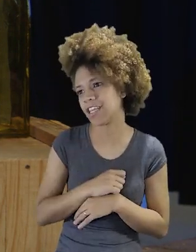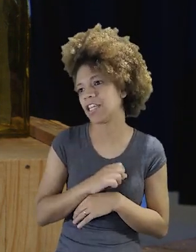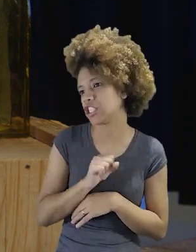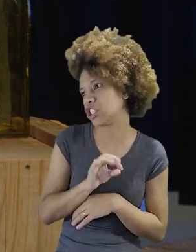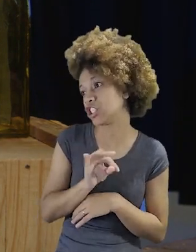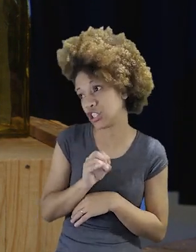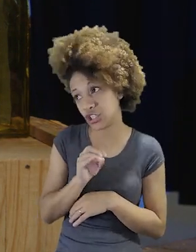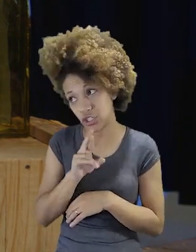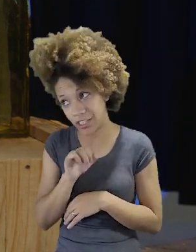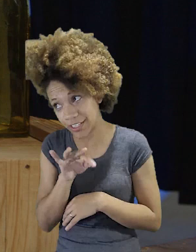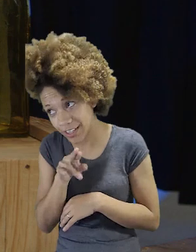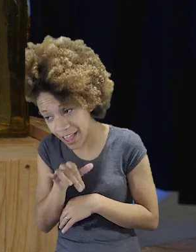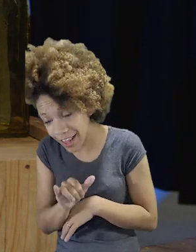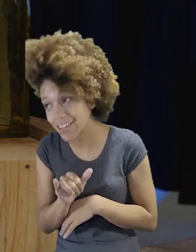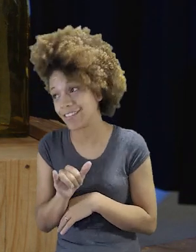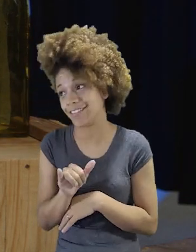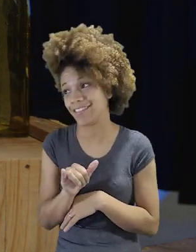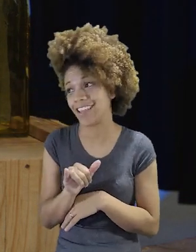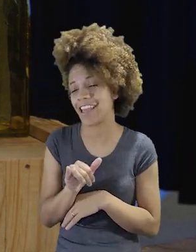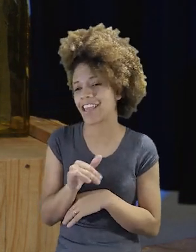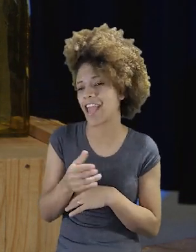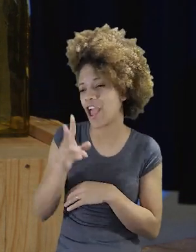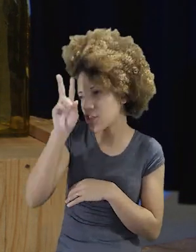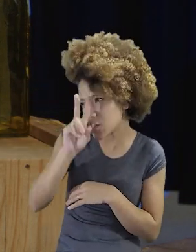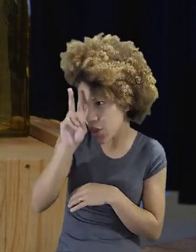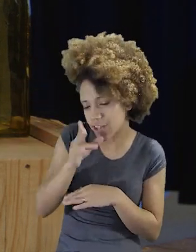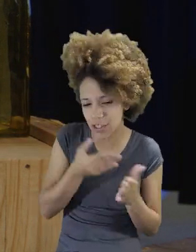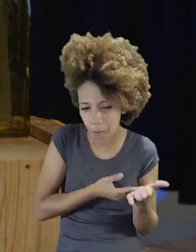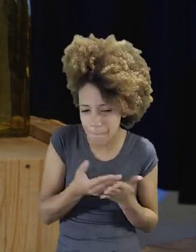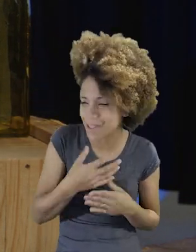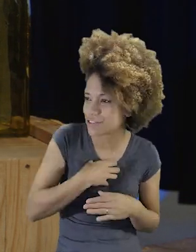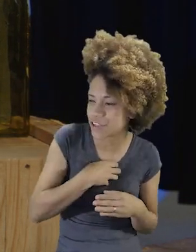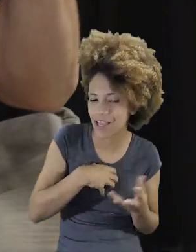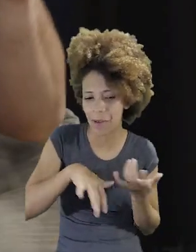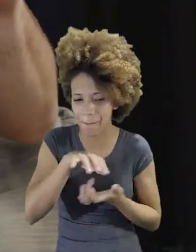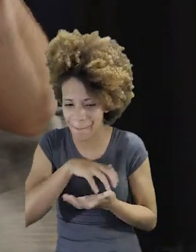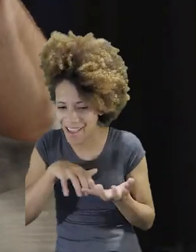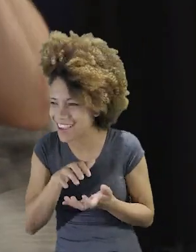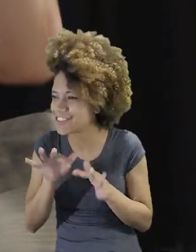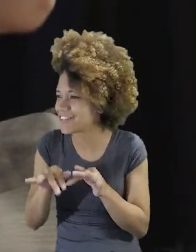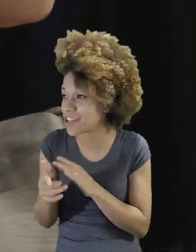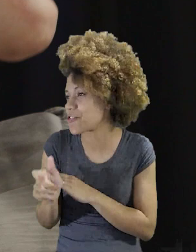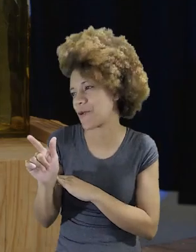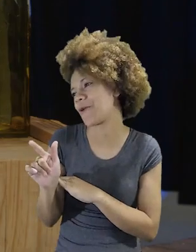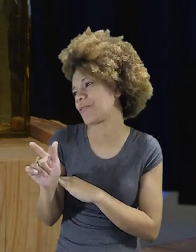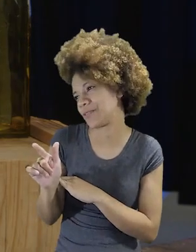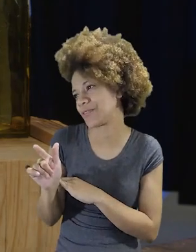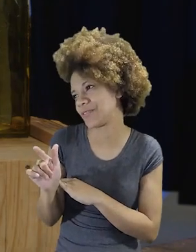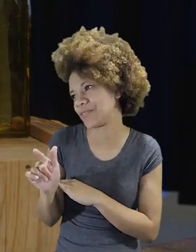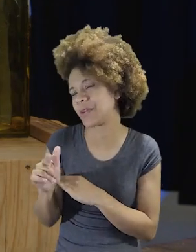fanático por storytelli né que a outra modalidade rap que é o famoso rap de historinha né começa de um jeito